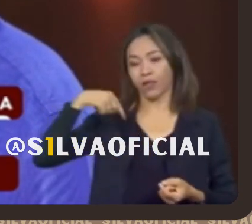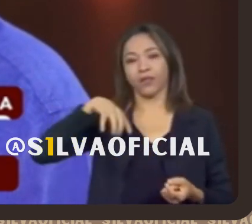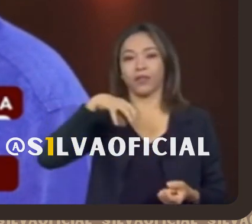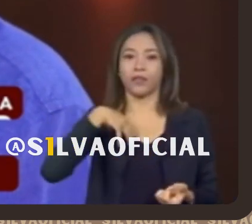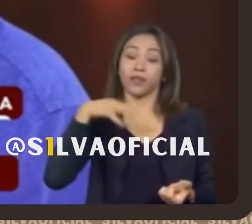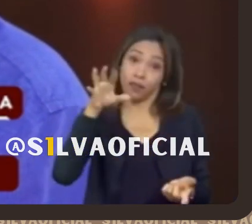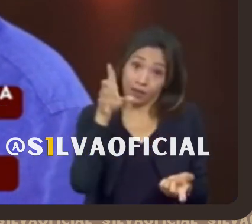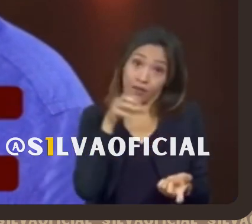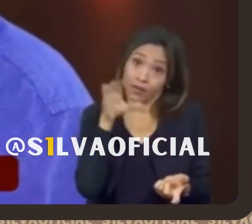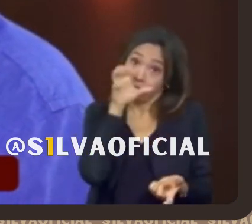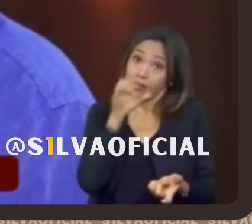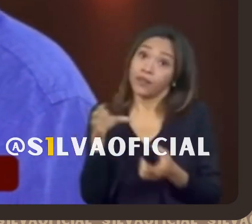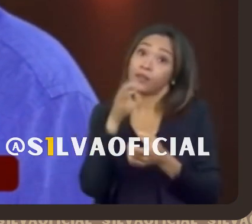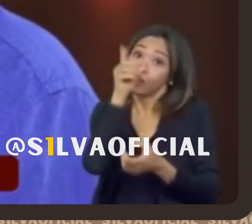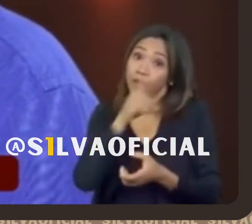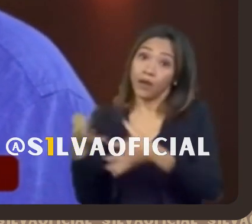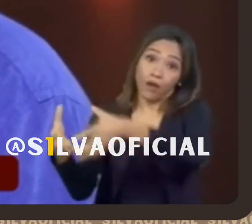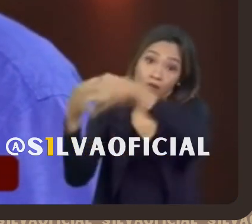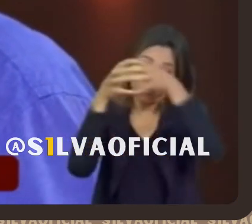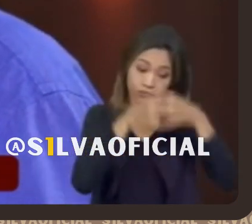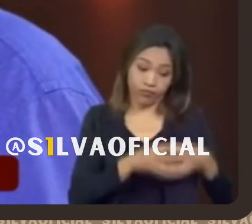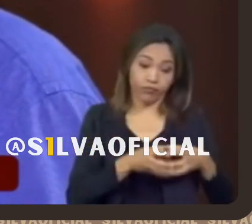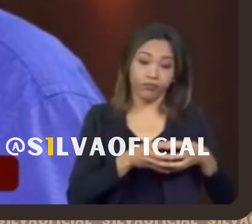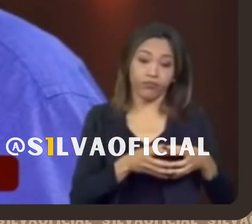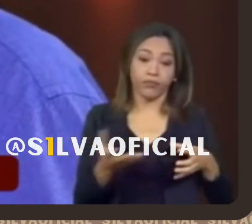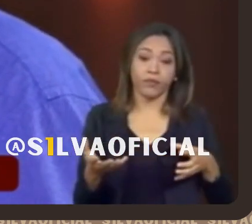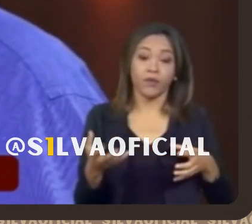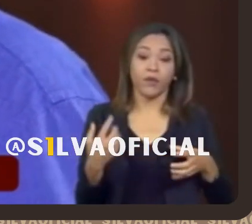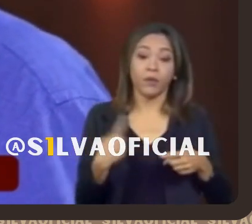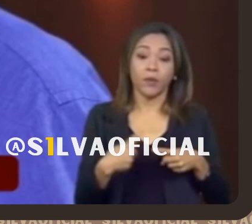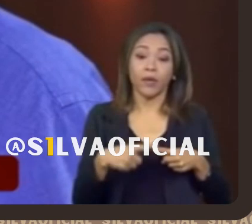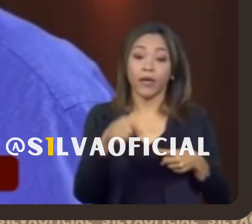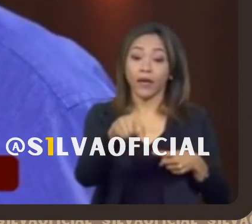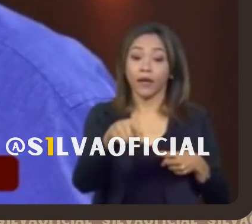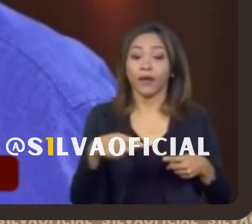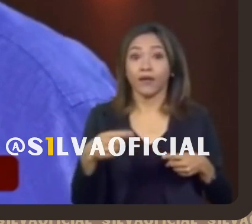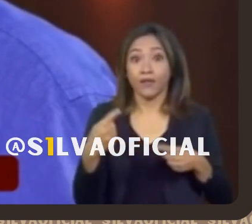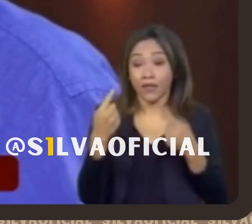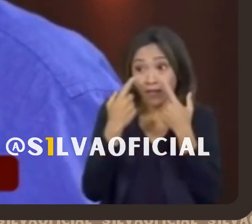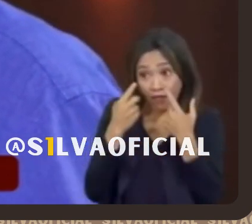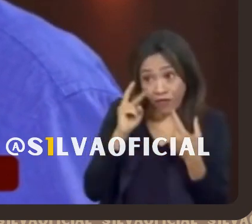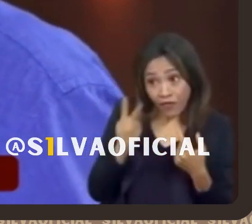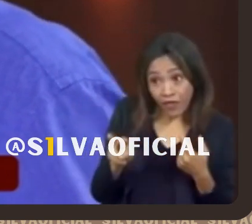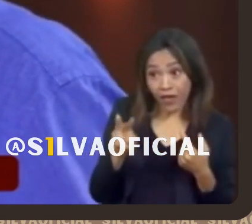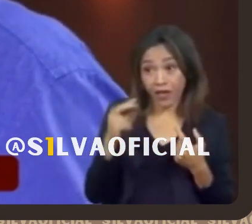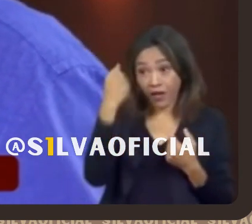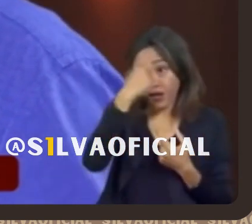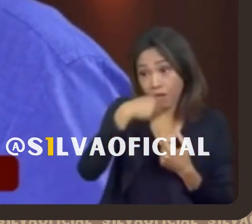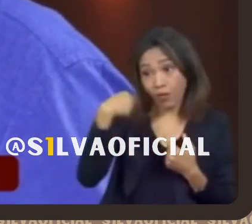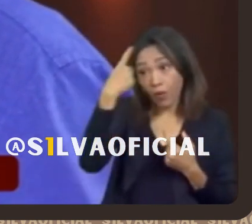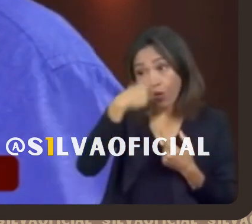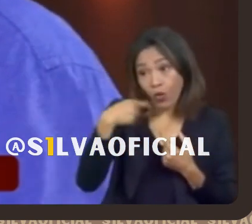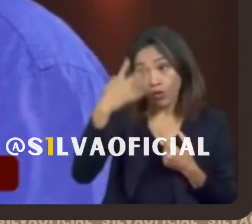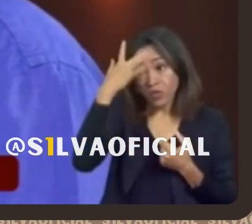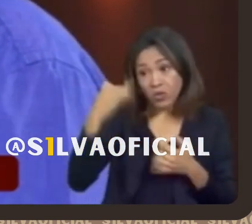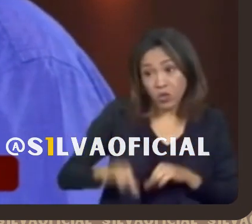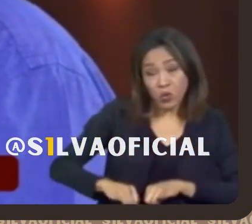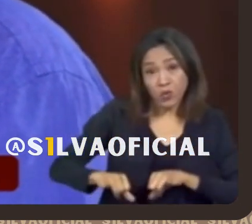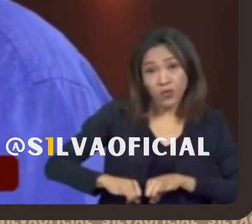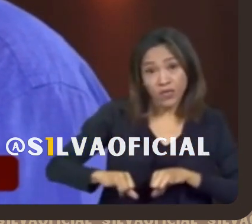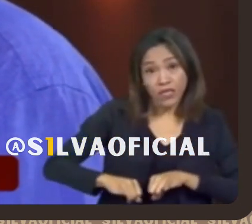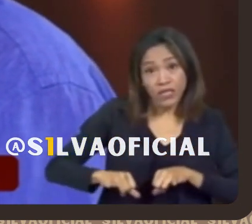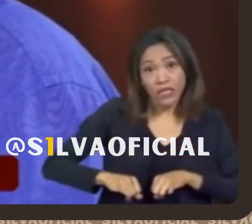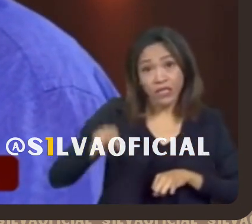emocionante porque eh você percebe pela cara que são pessoas sofridas que são pessoas tinha um companheiro que foi no